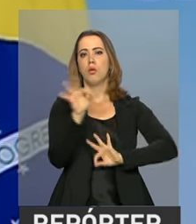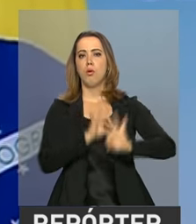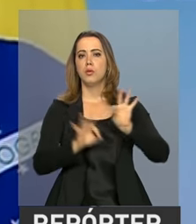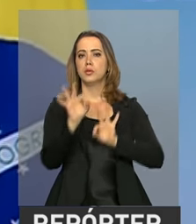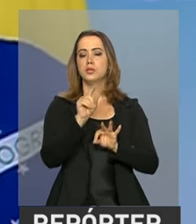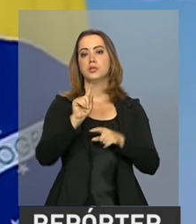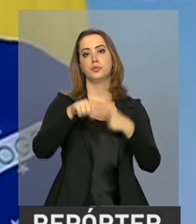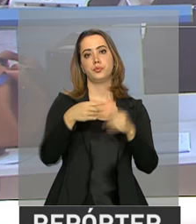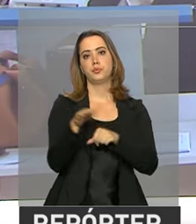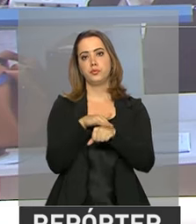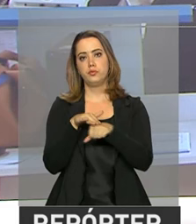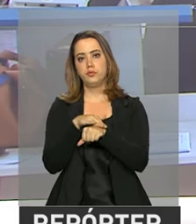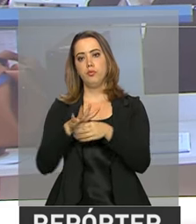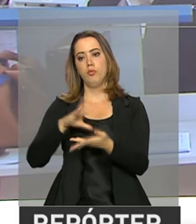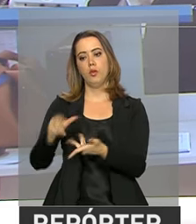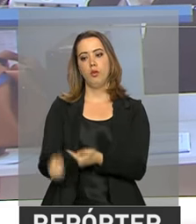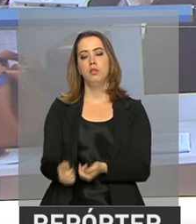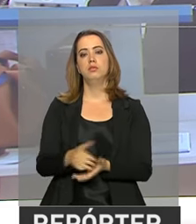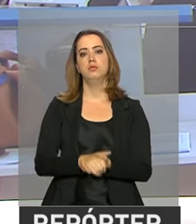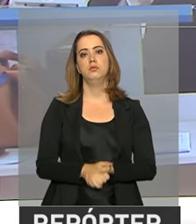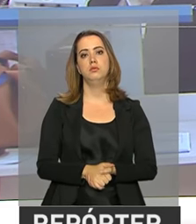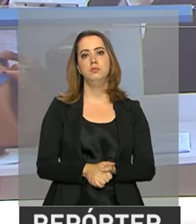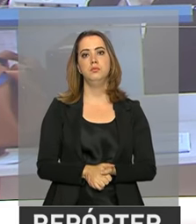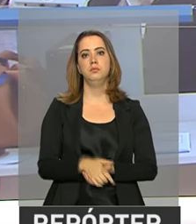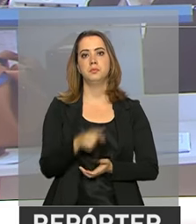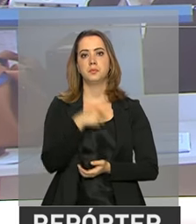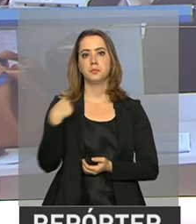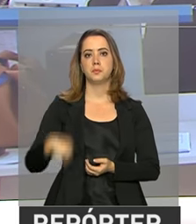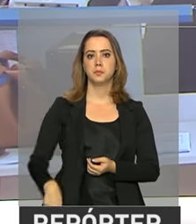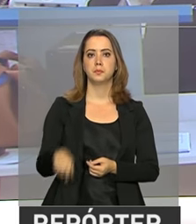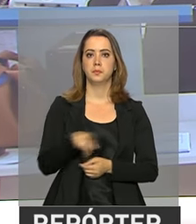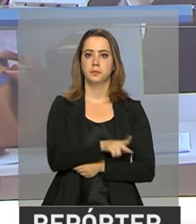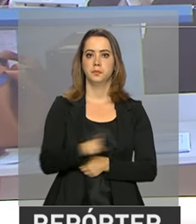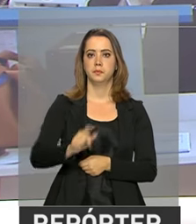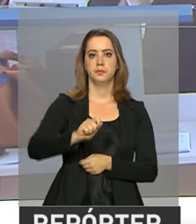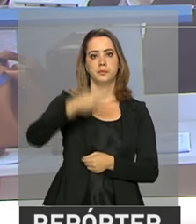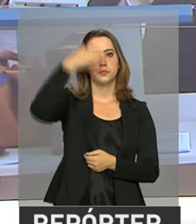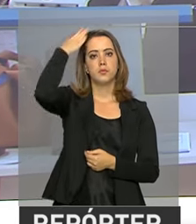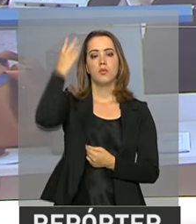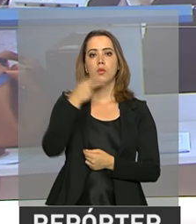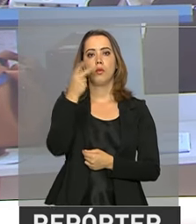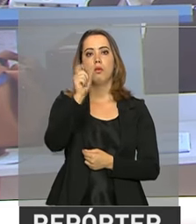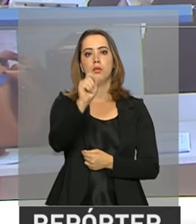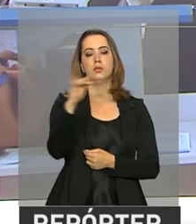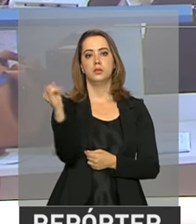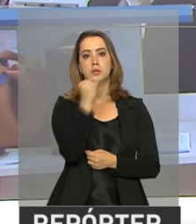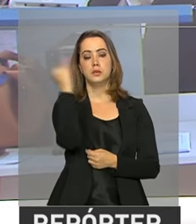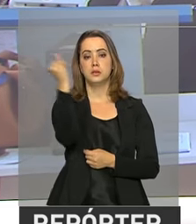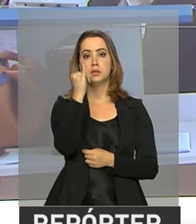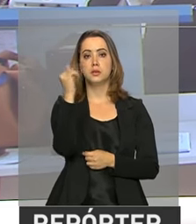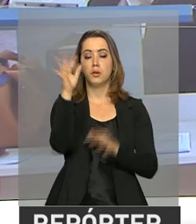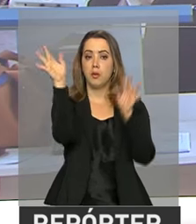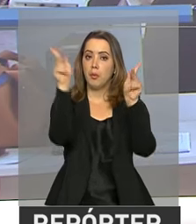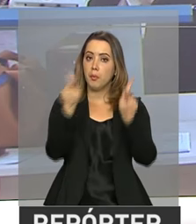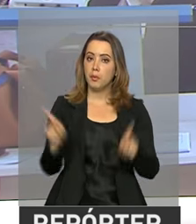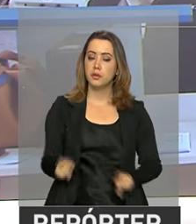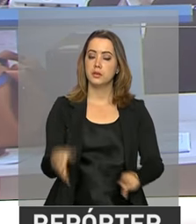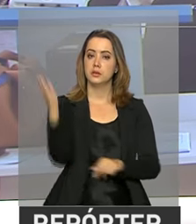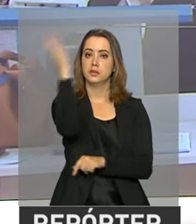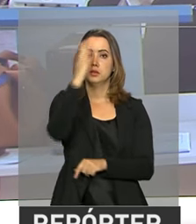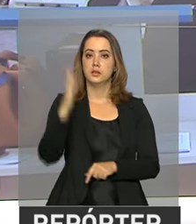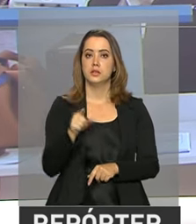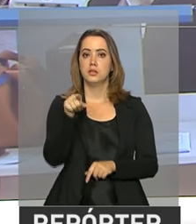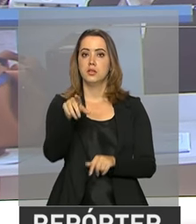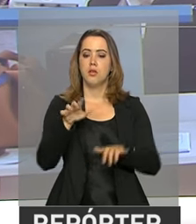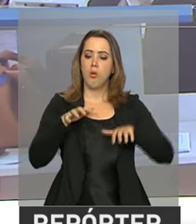discussões internacionais. Ainda na China, o presidente Temer falou sobre a importância de pacificar o Brasil. Segundo ele,